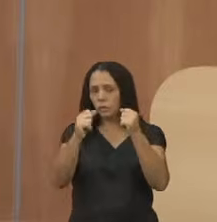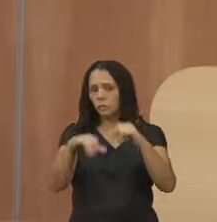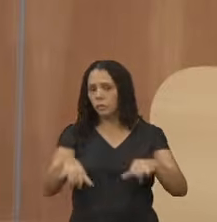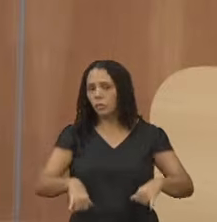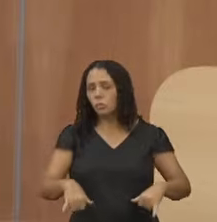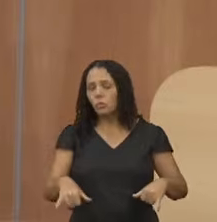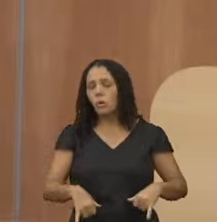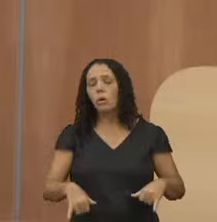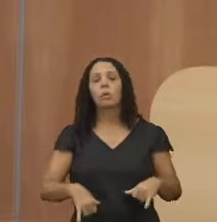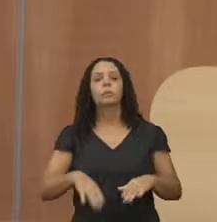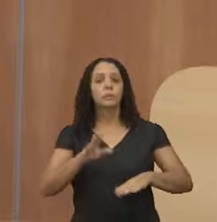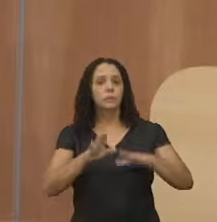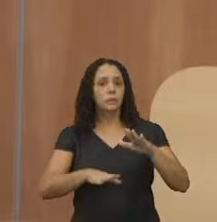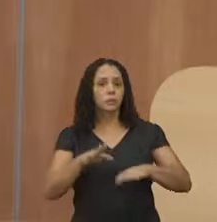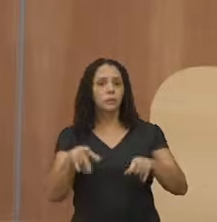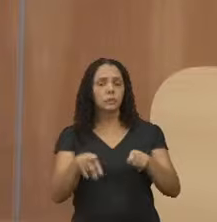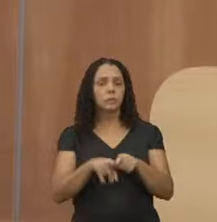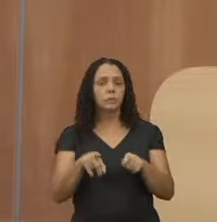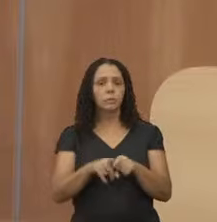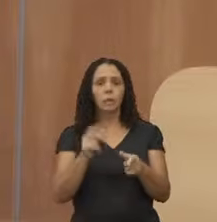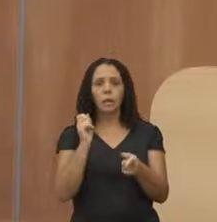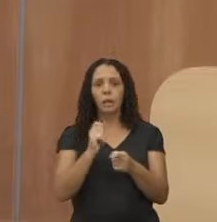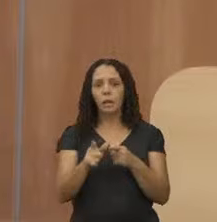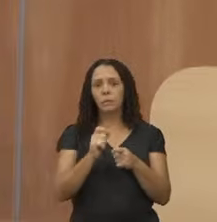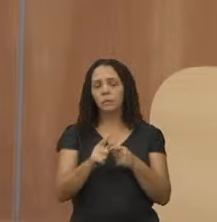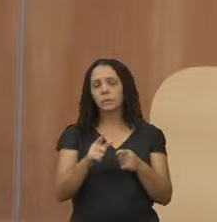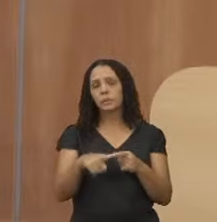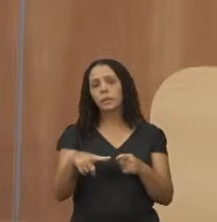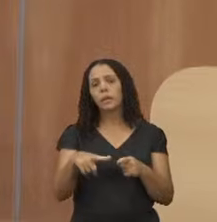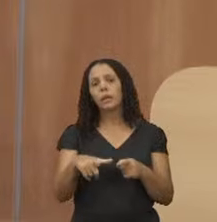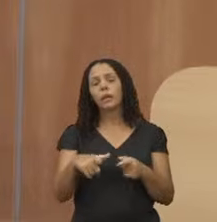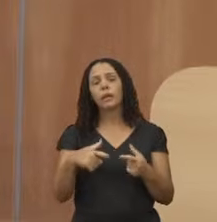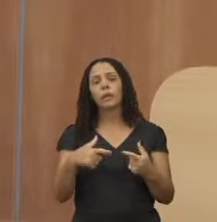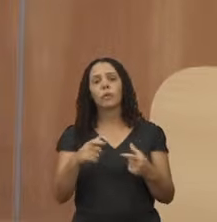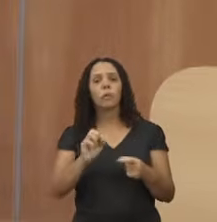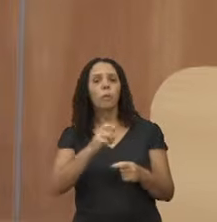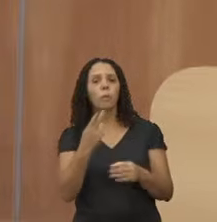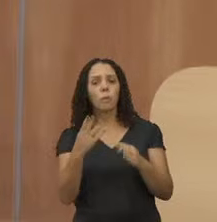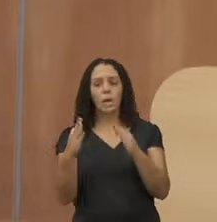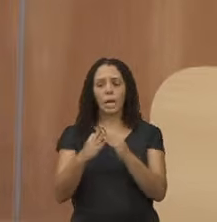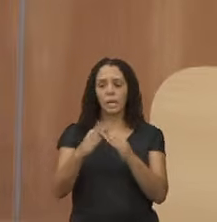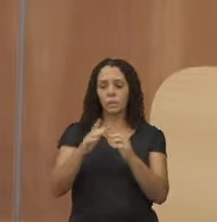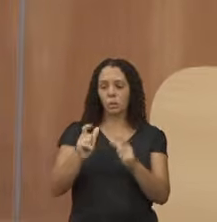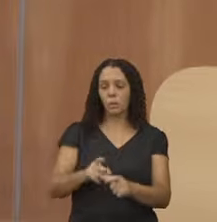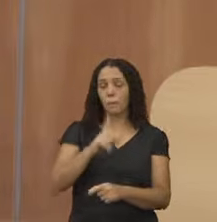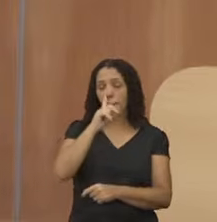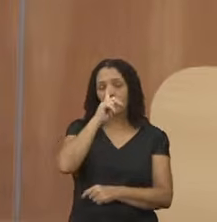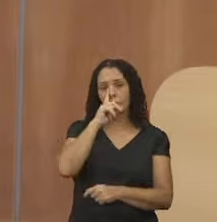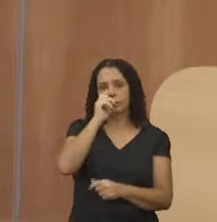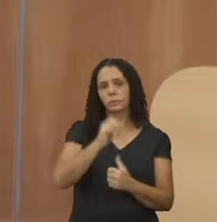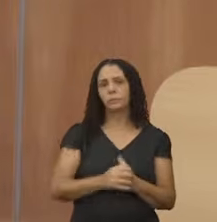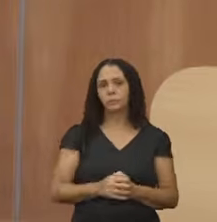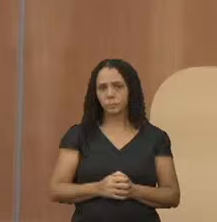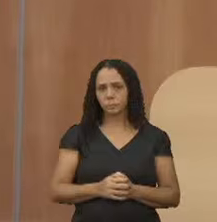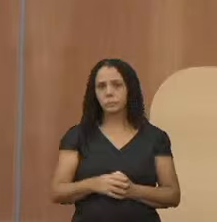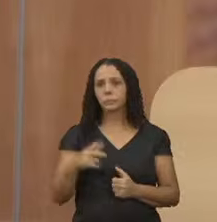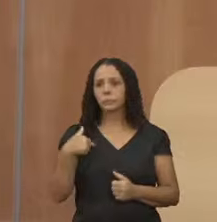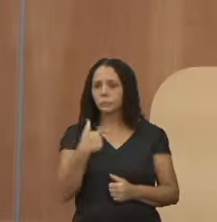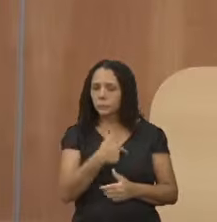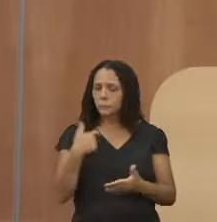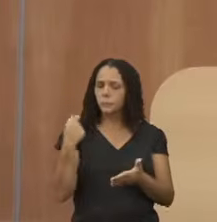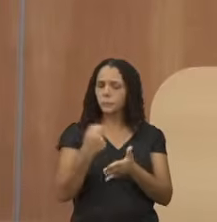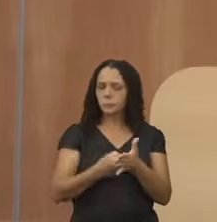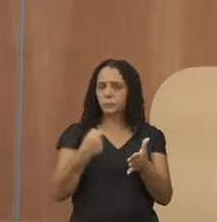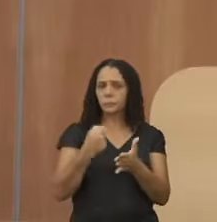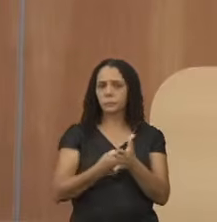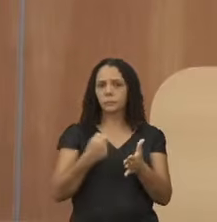essas pessoas que muitas vezes estão aí no aluguel social ou estão morando numa área de risco. Essa é a nossa luta. Essa é a nossa